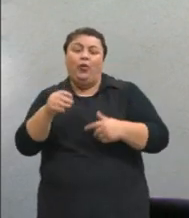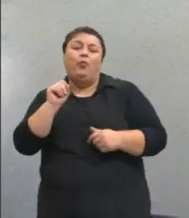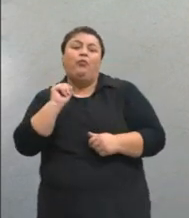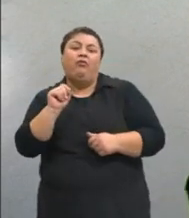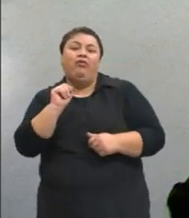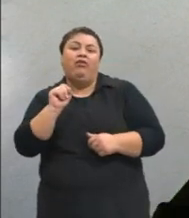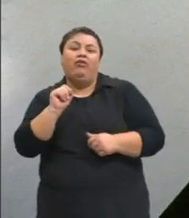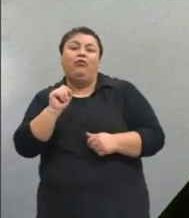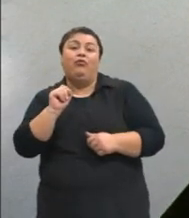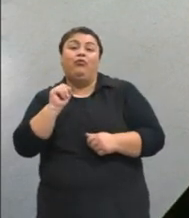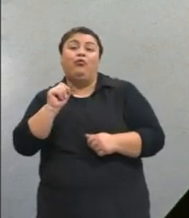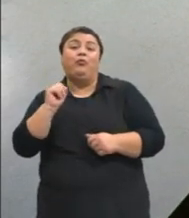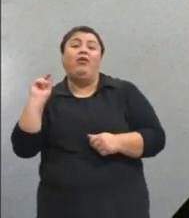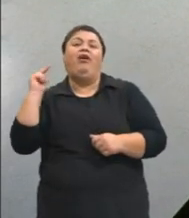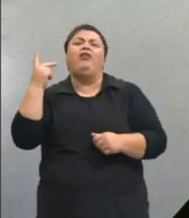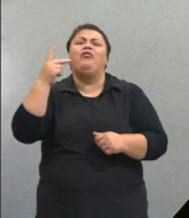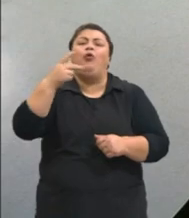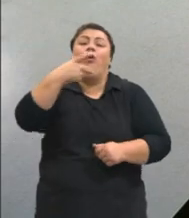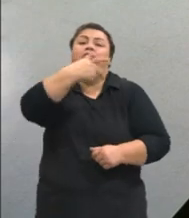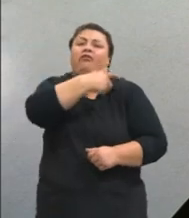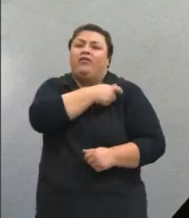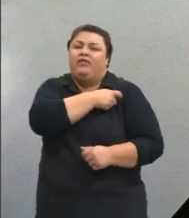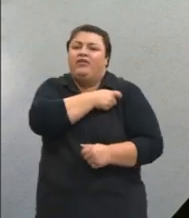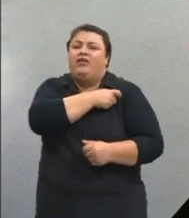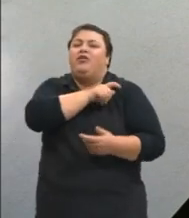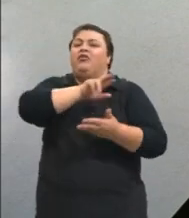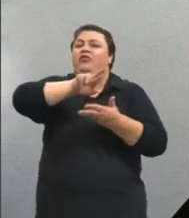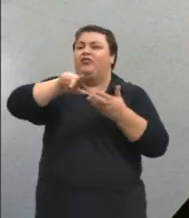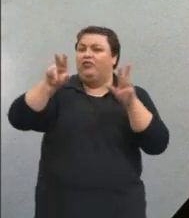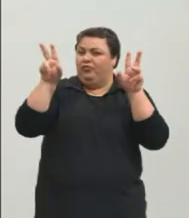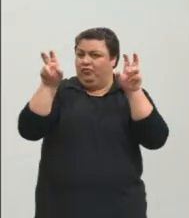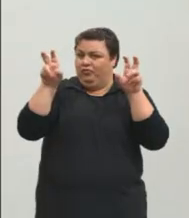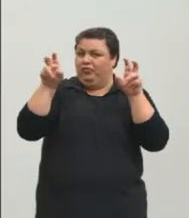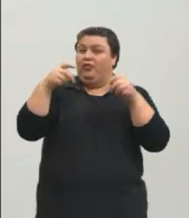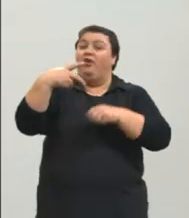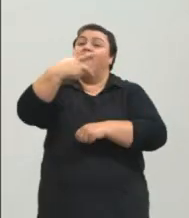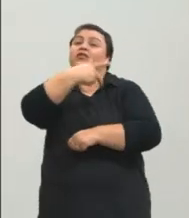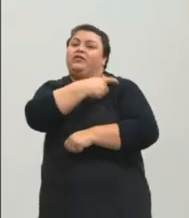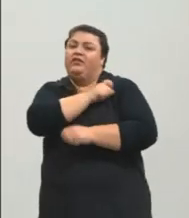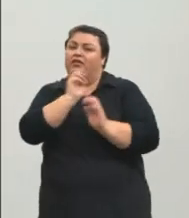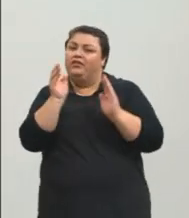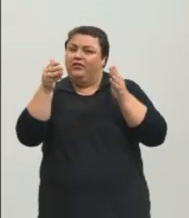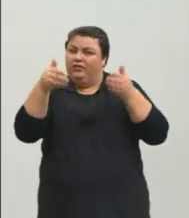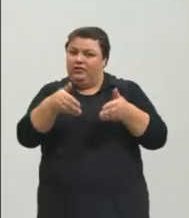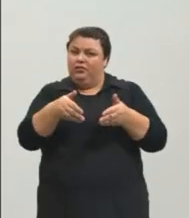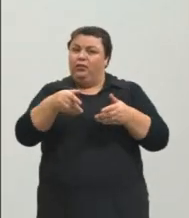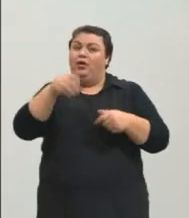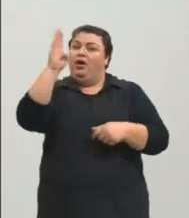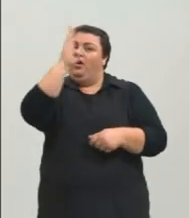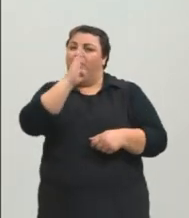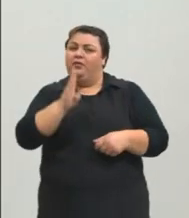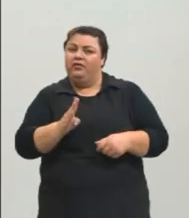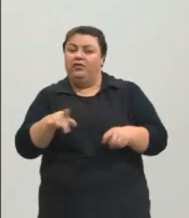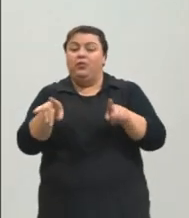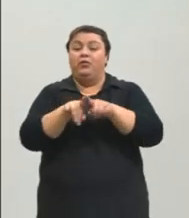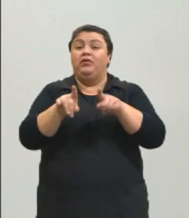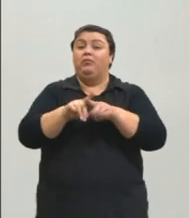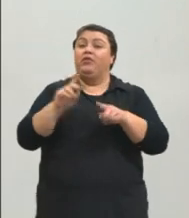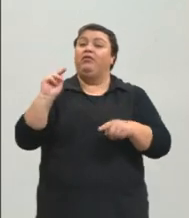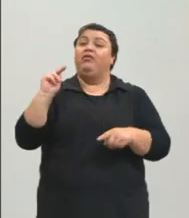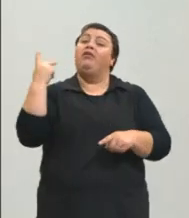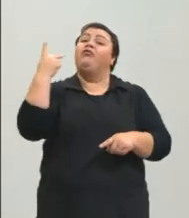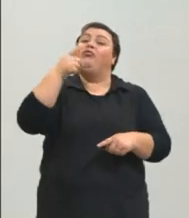sobre a história da vacinação e algumas questões da vacinação específicas no Brasil e na história do